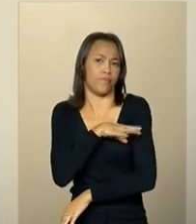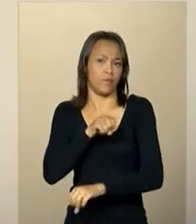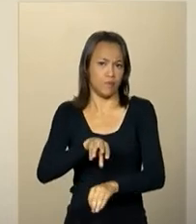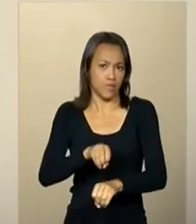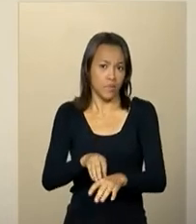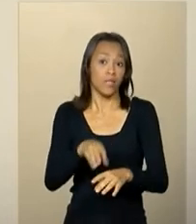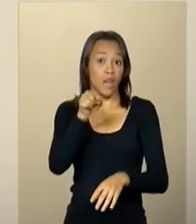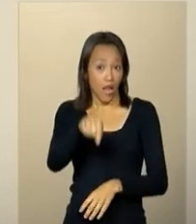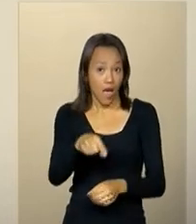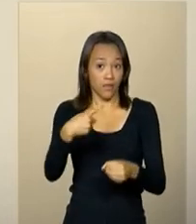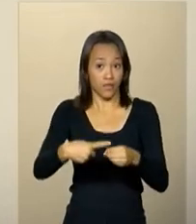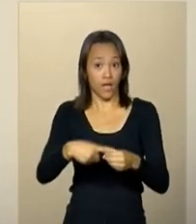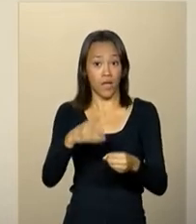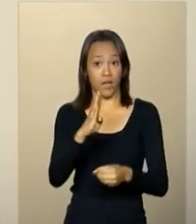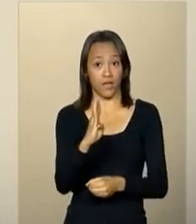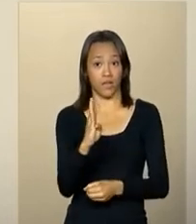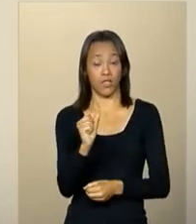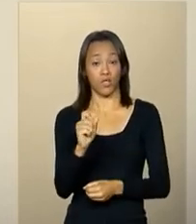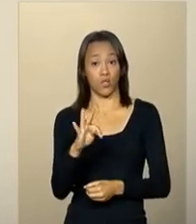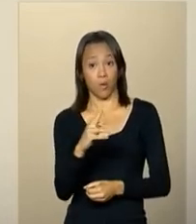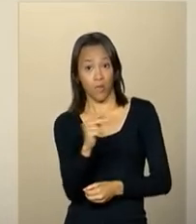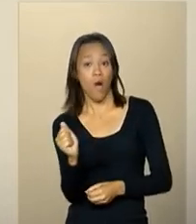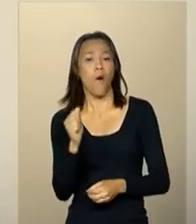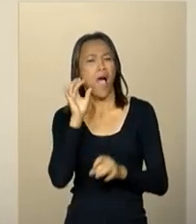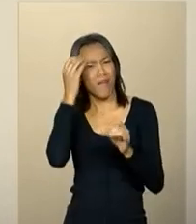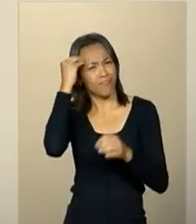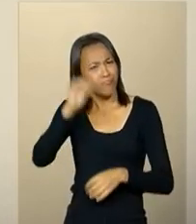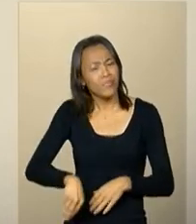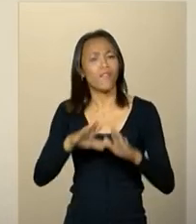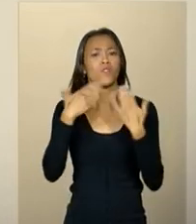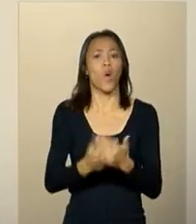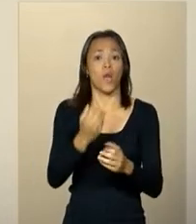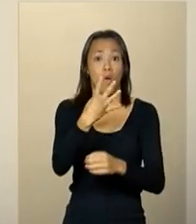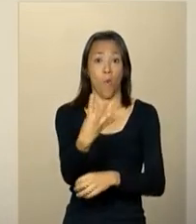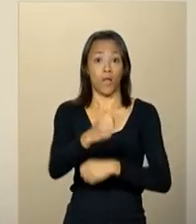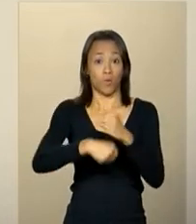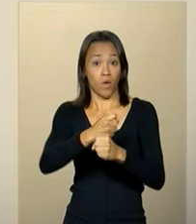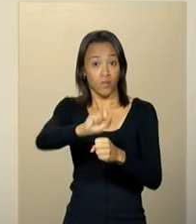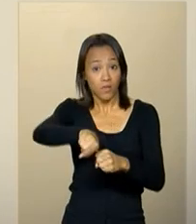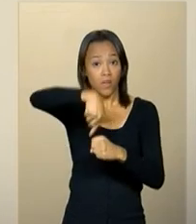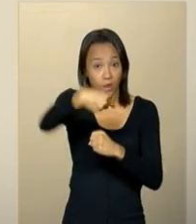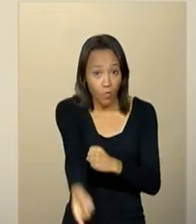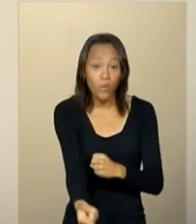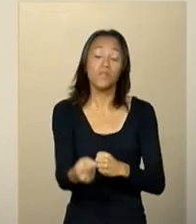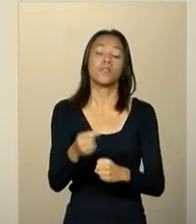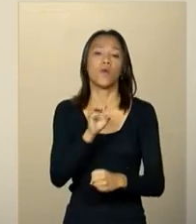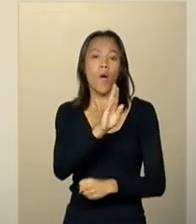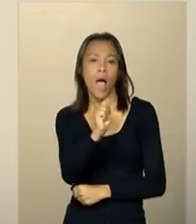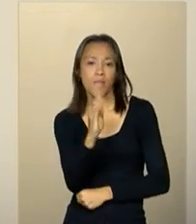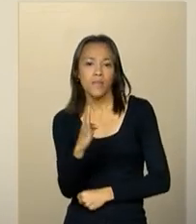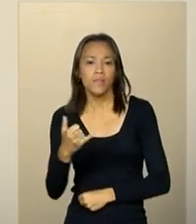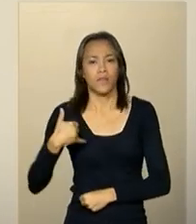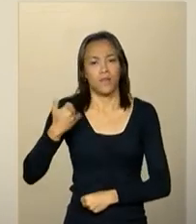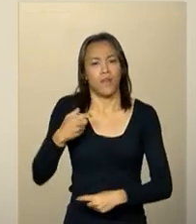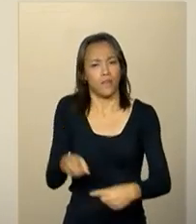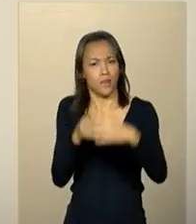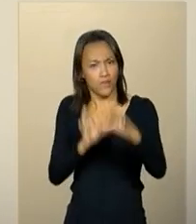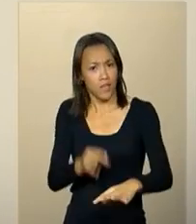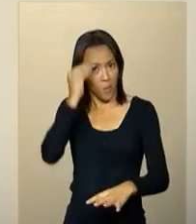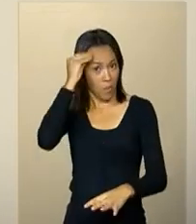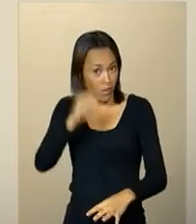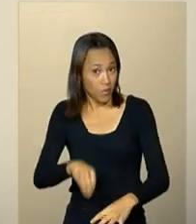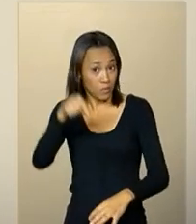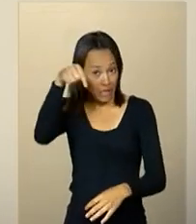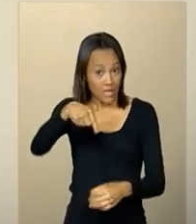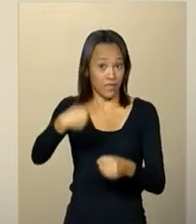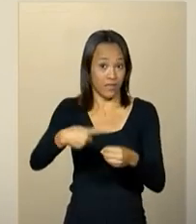Fundamental de Sobral abandonavam a escola quatro anos depois qu alfabetização na idade certa o abandono escolar